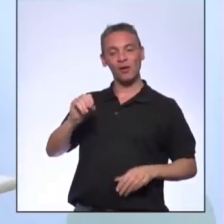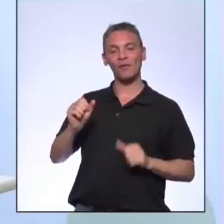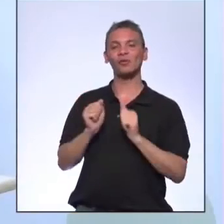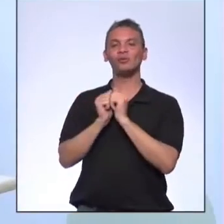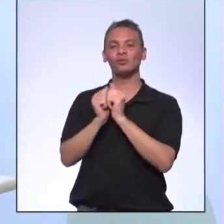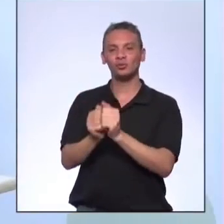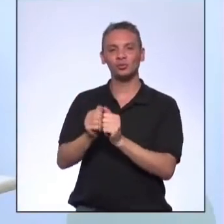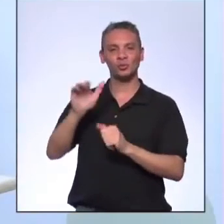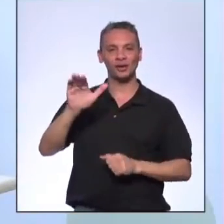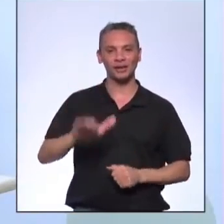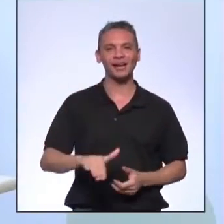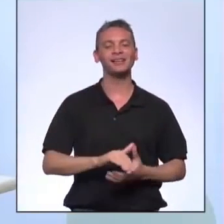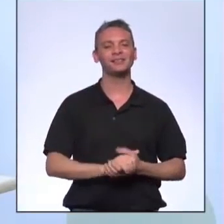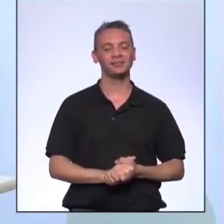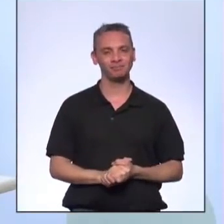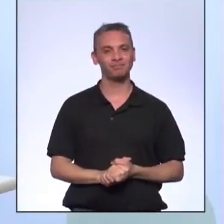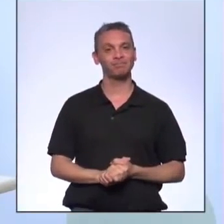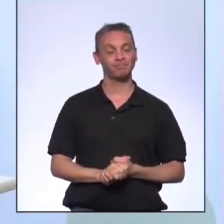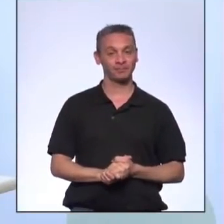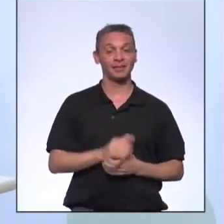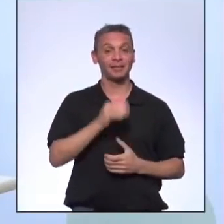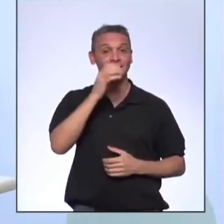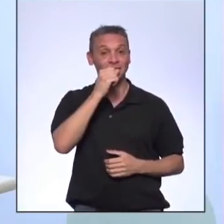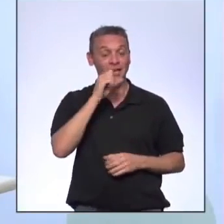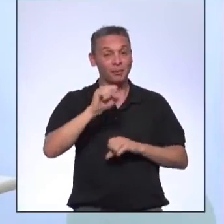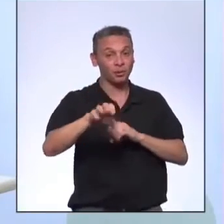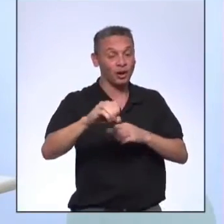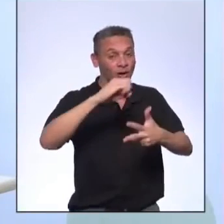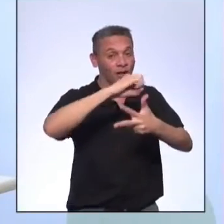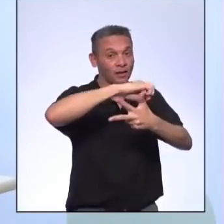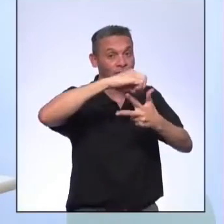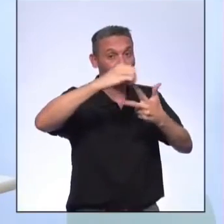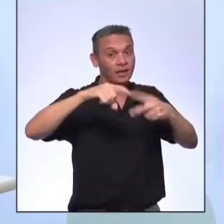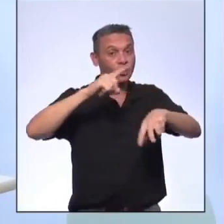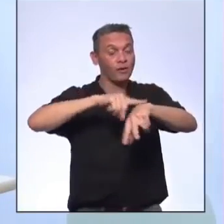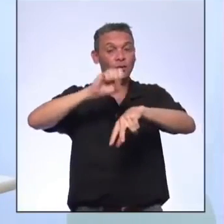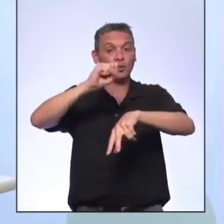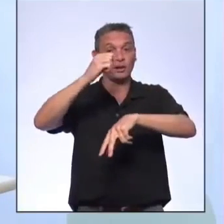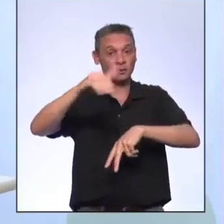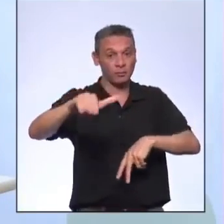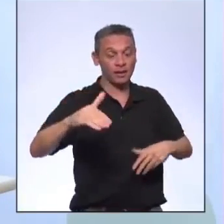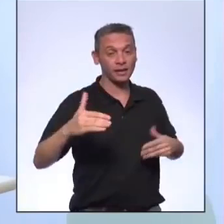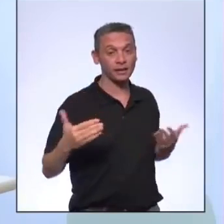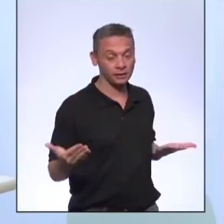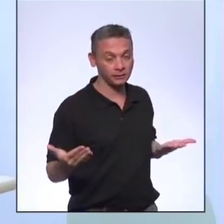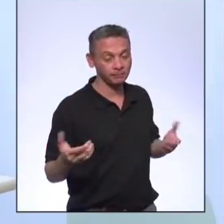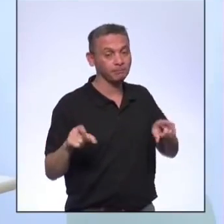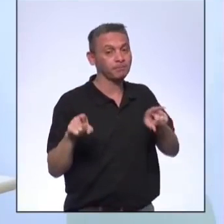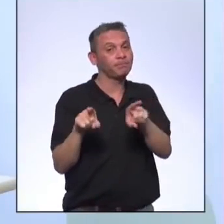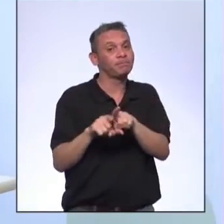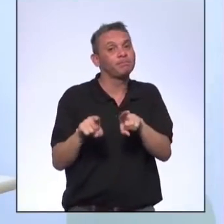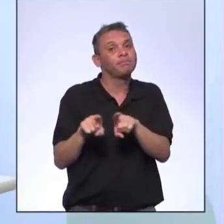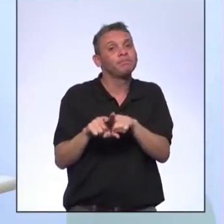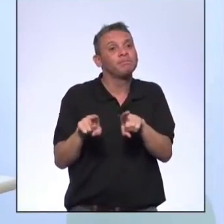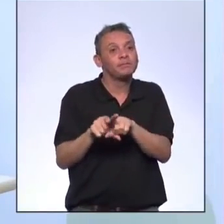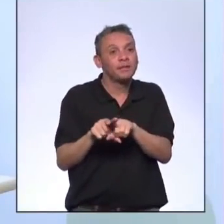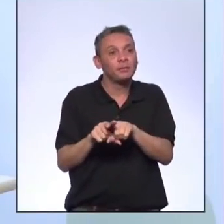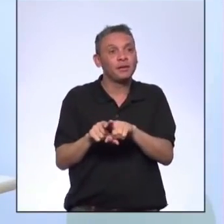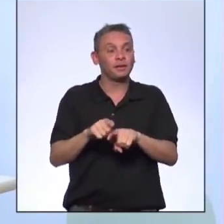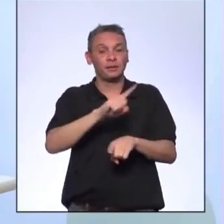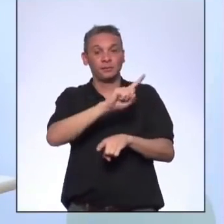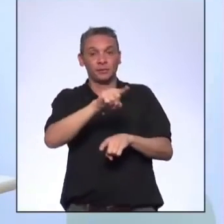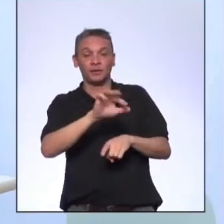aí nessa tarde, Exato, não se esqueçam que sábado tem aula do Enem, né, às 8h30. Não dá pra falar e a questão da isenção